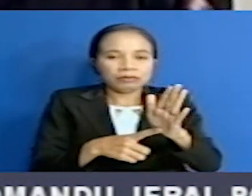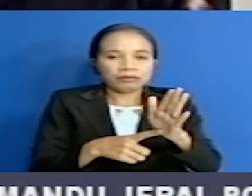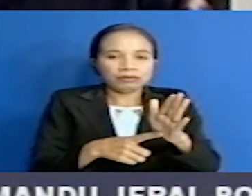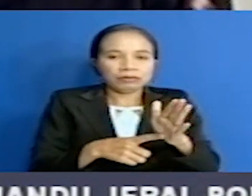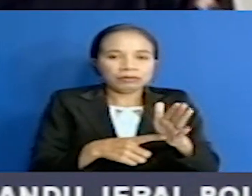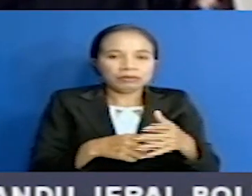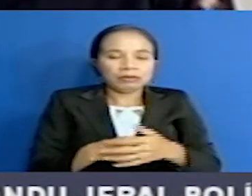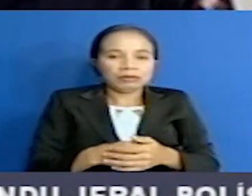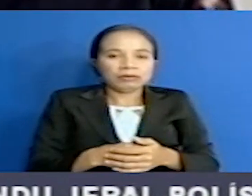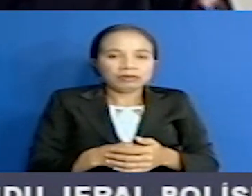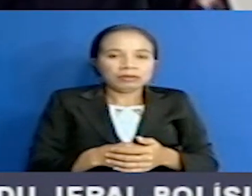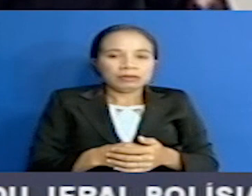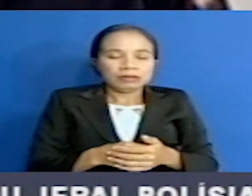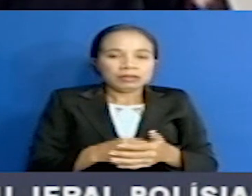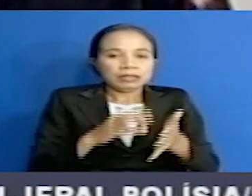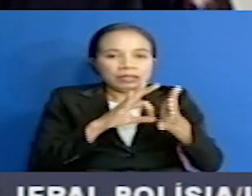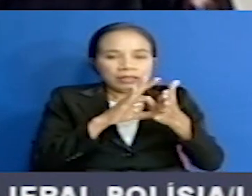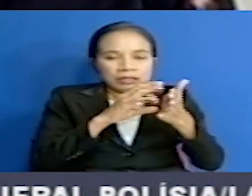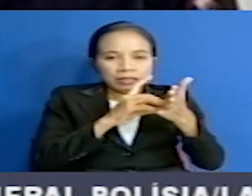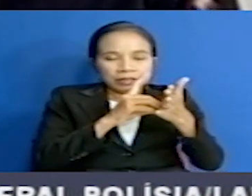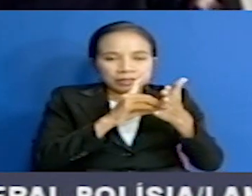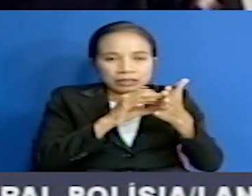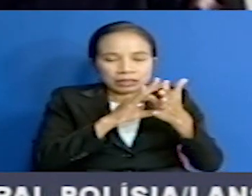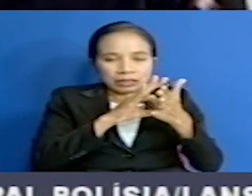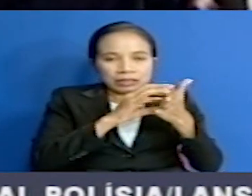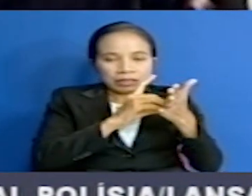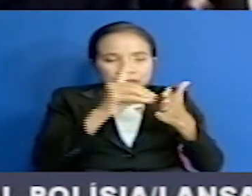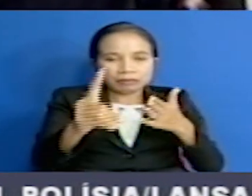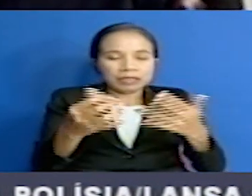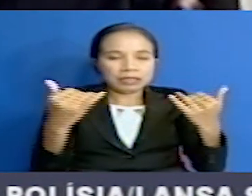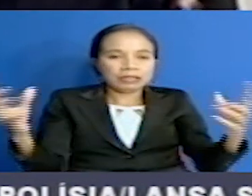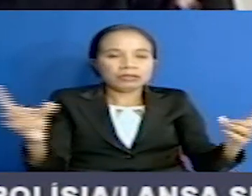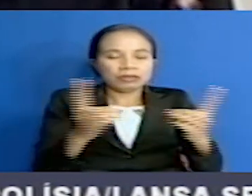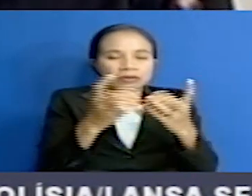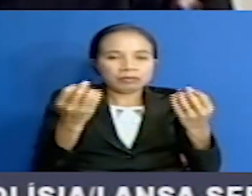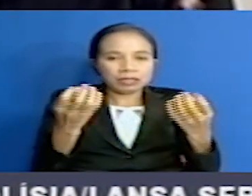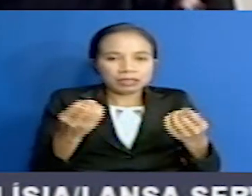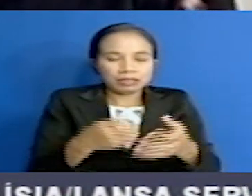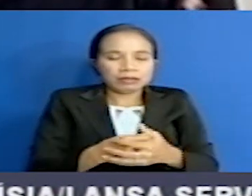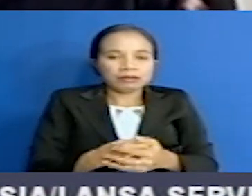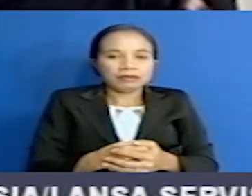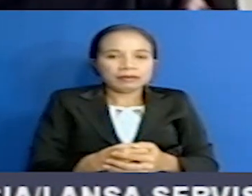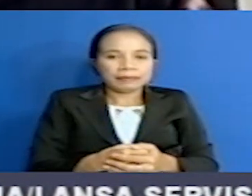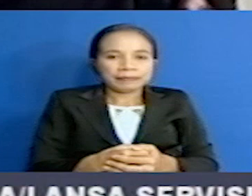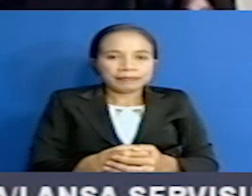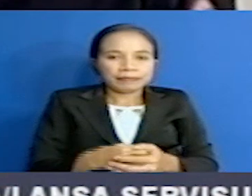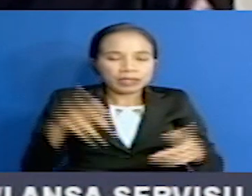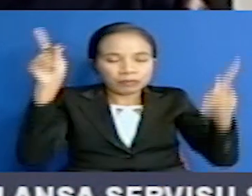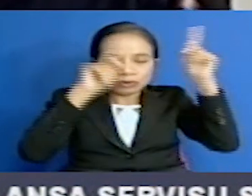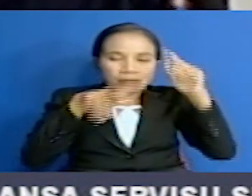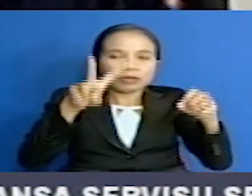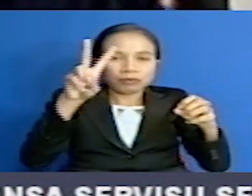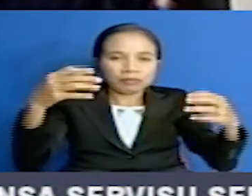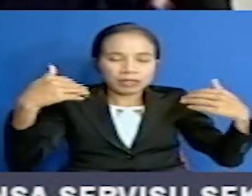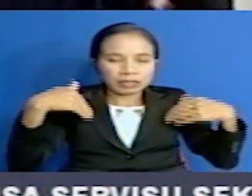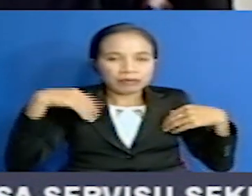semana, né, kataka barama ambon né, kona ema baraklos, mas atu dia ndet, so ia acontecimento ia kazu ruam ke haduni, ia kazu ruam ke haduni,